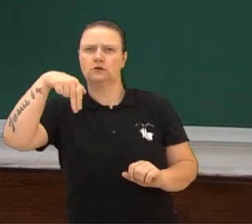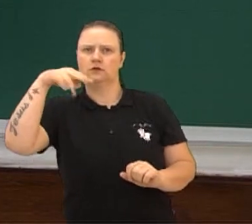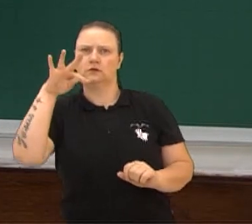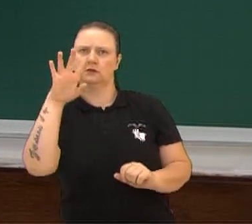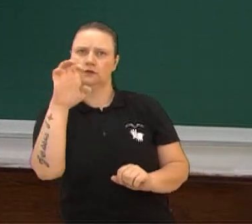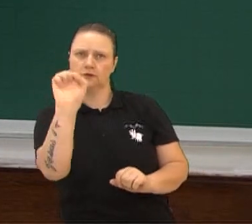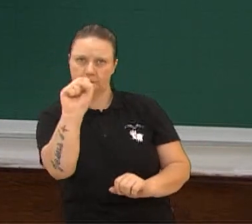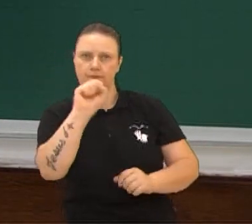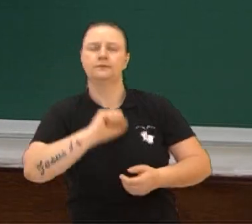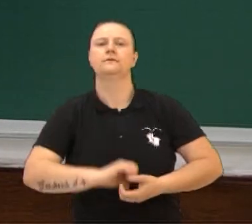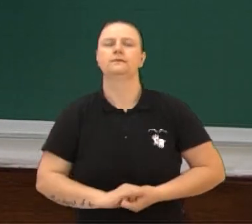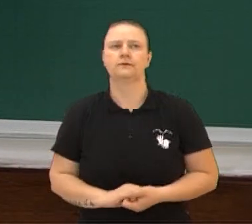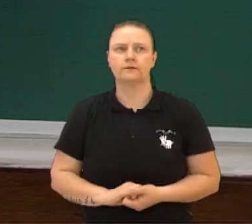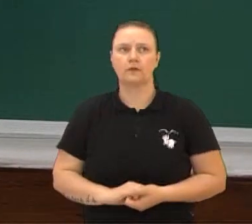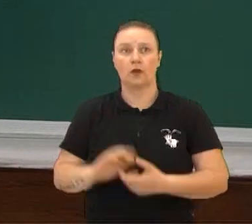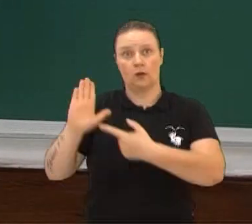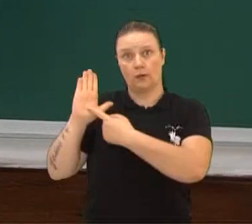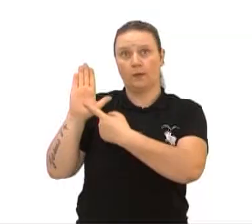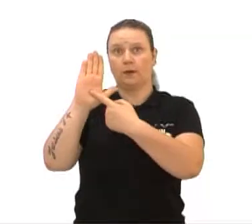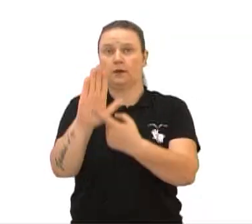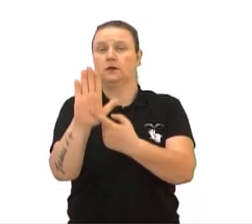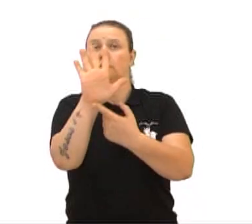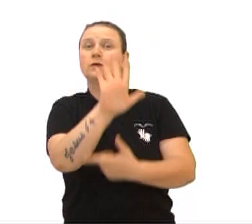aqui nós temos, mostrando no mapa,